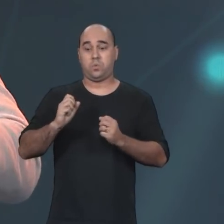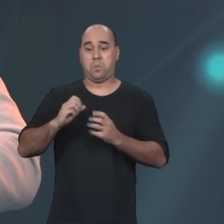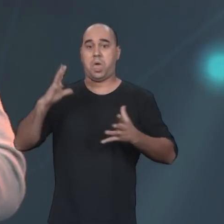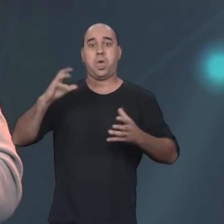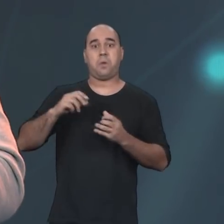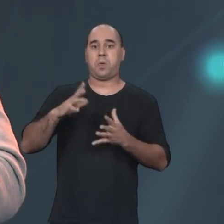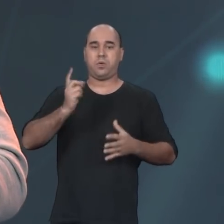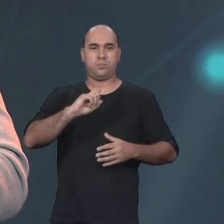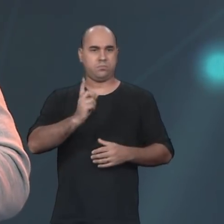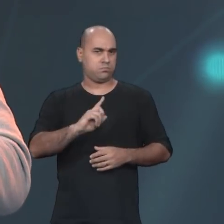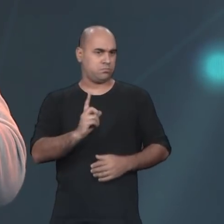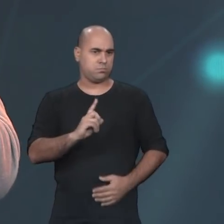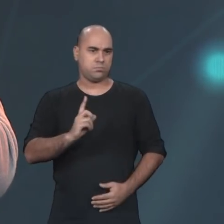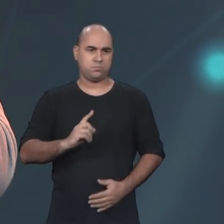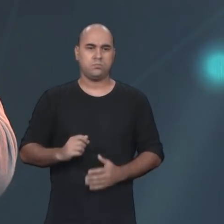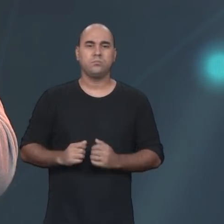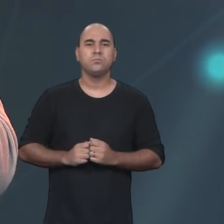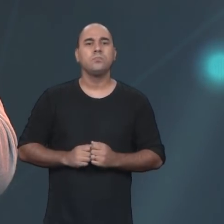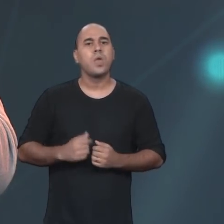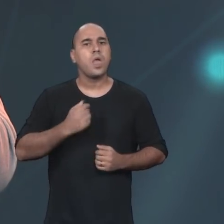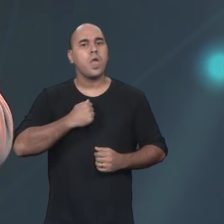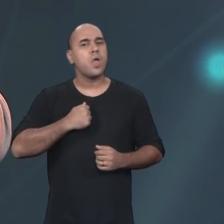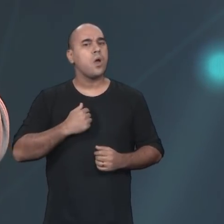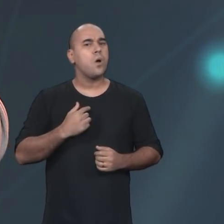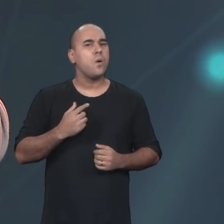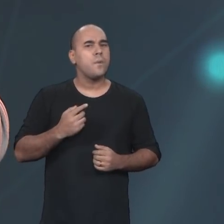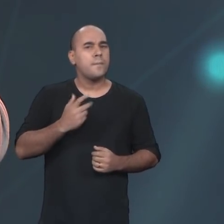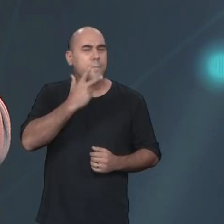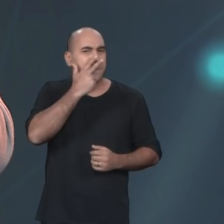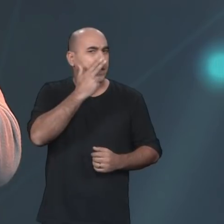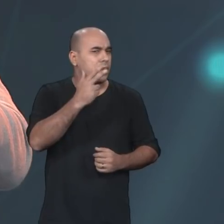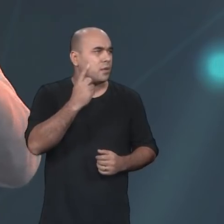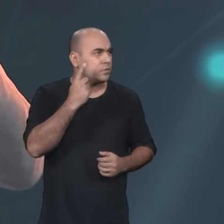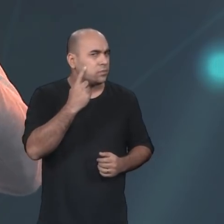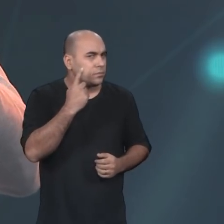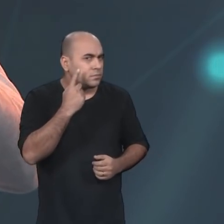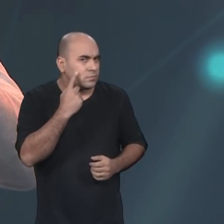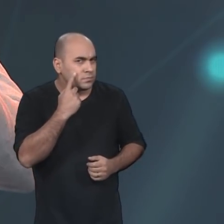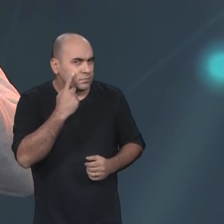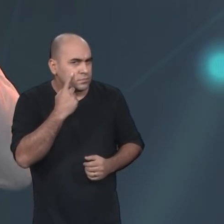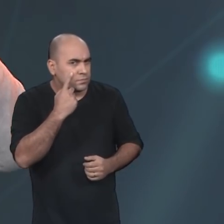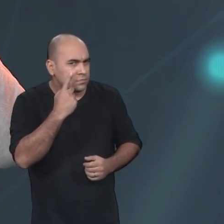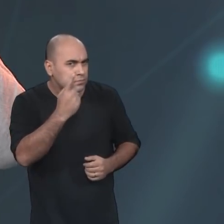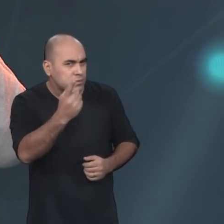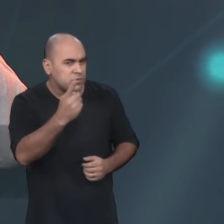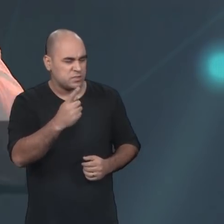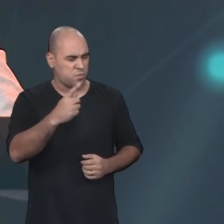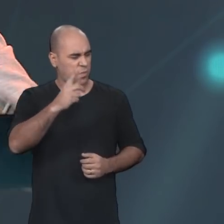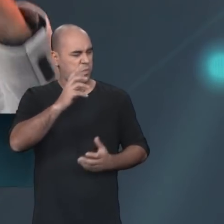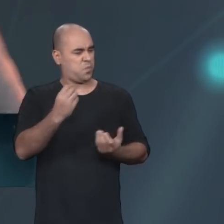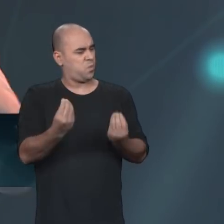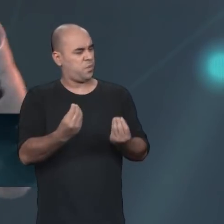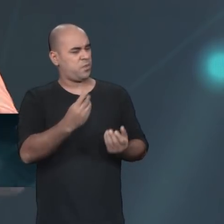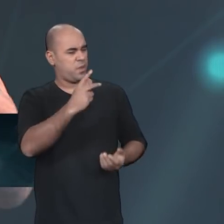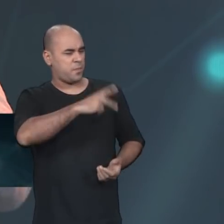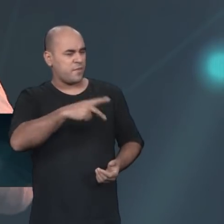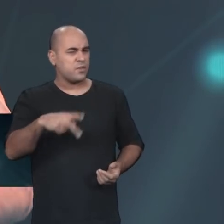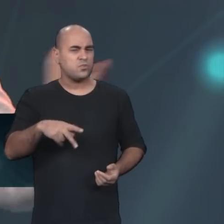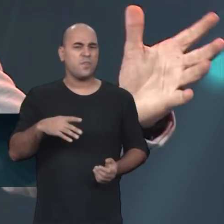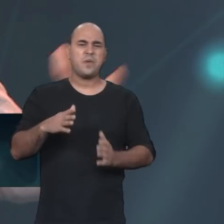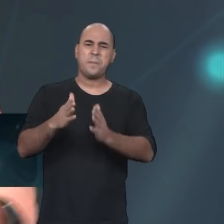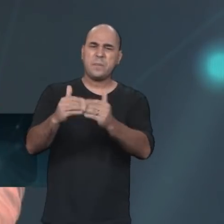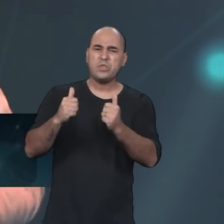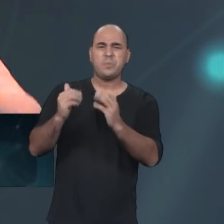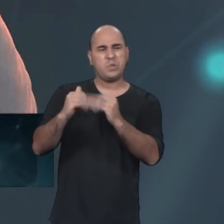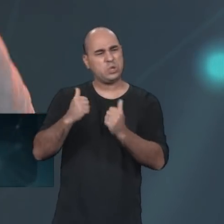dedução psicológica. Eu quase que posso ouvir muita gente falando assim, puxa, esse camarada professor, acadêmico, ele fica implorando tanto para a gente